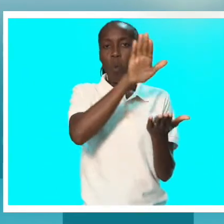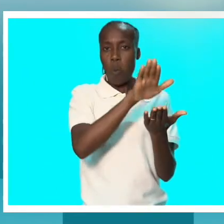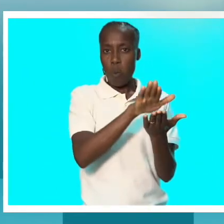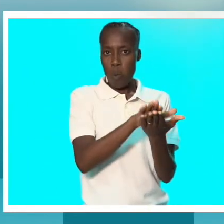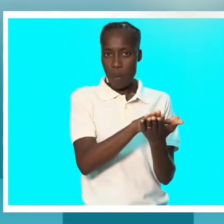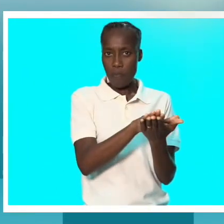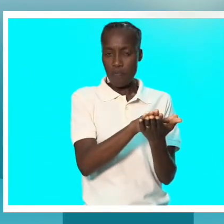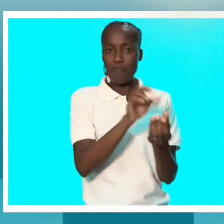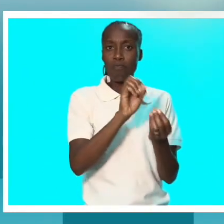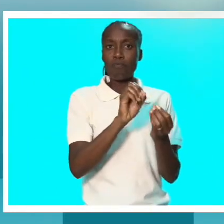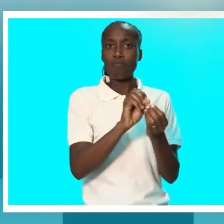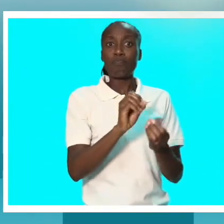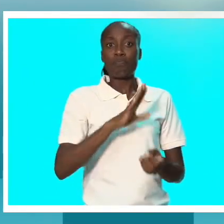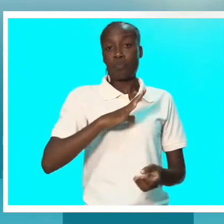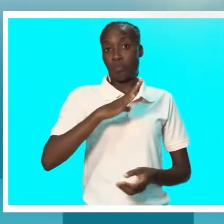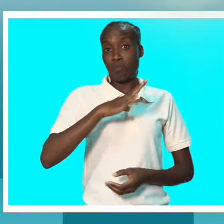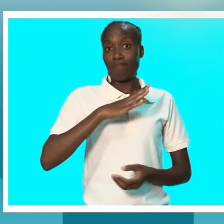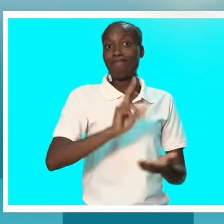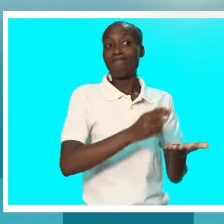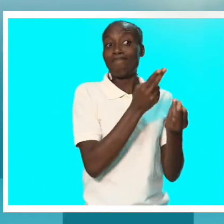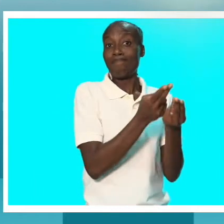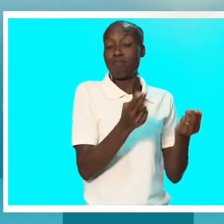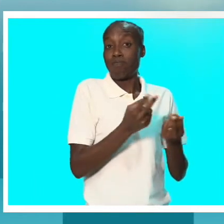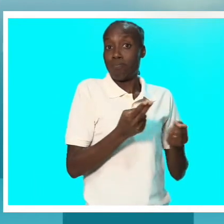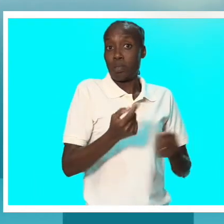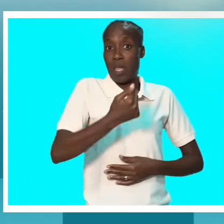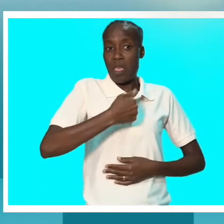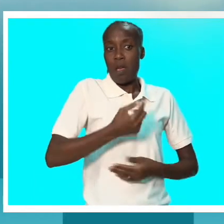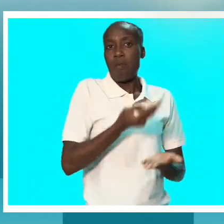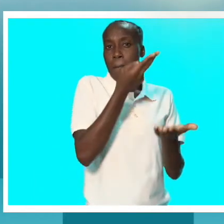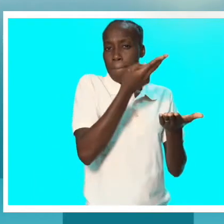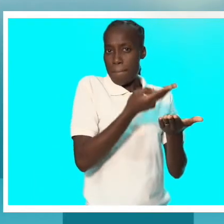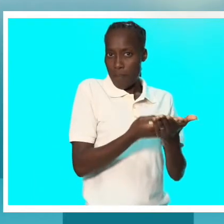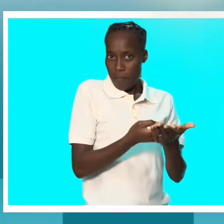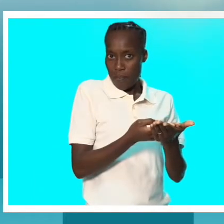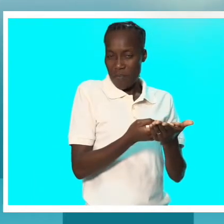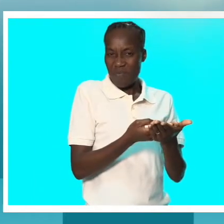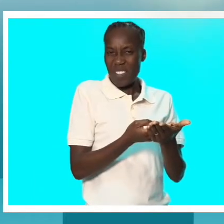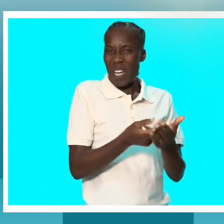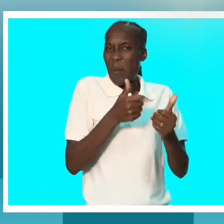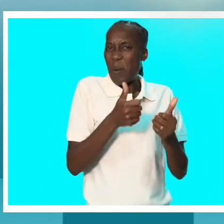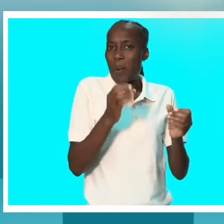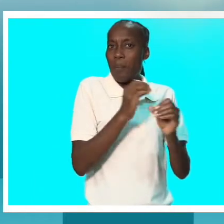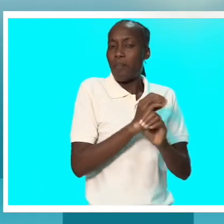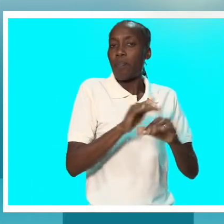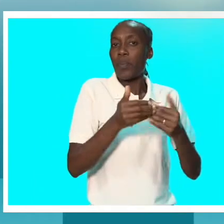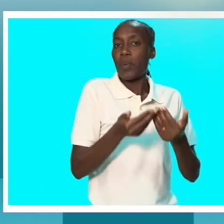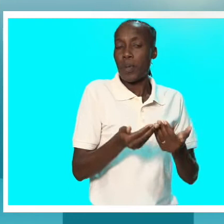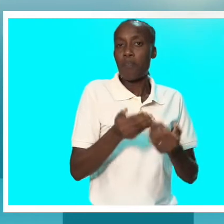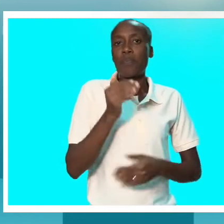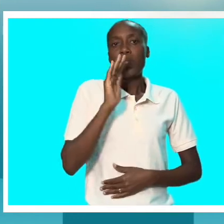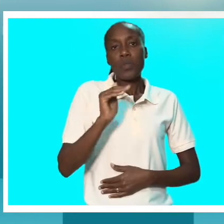baixei. Quando eu baixei, a coisa não correu bem.